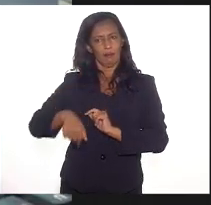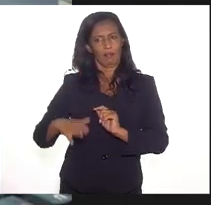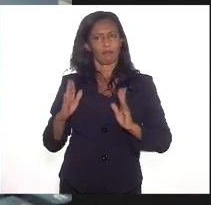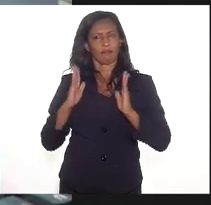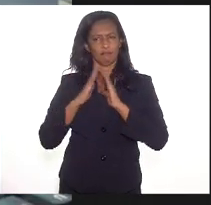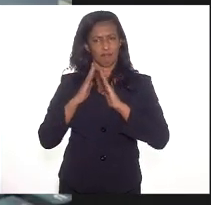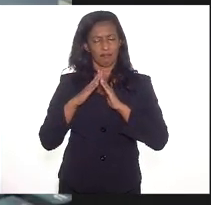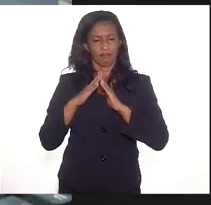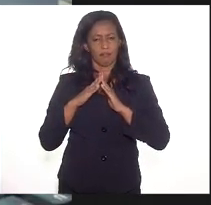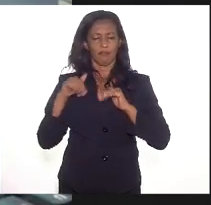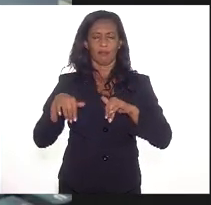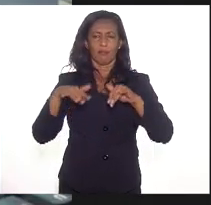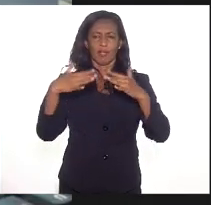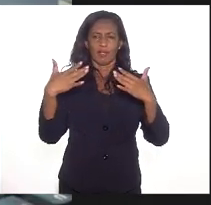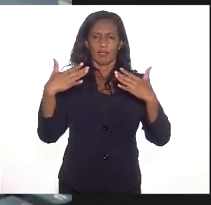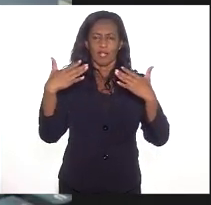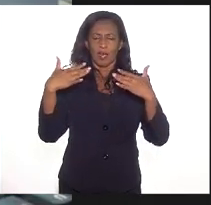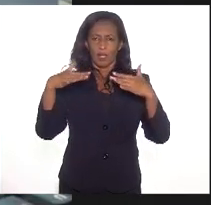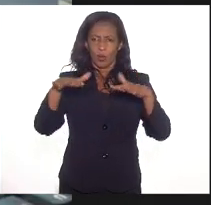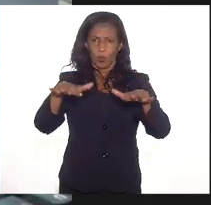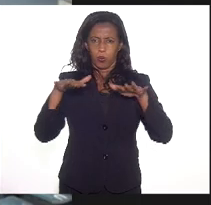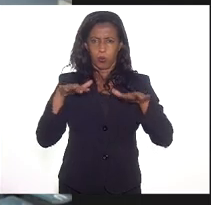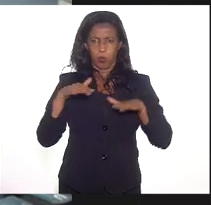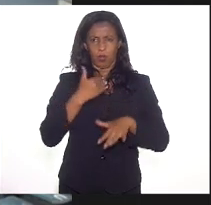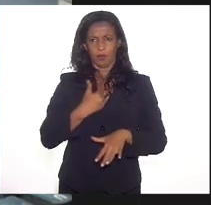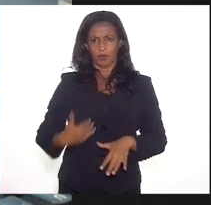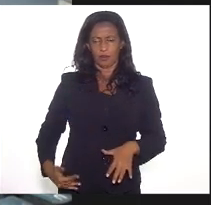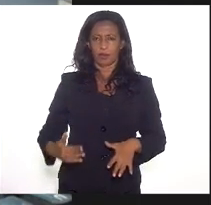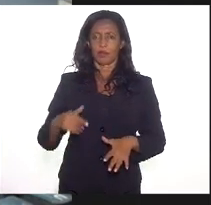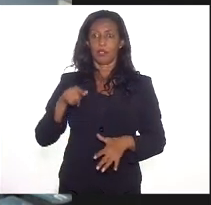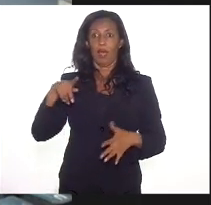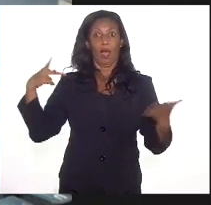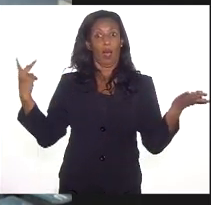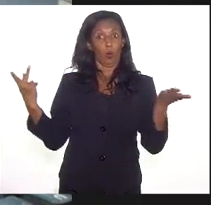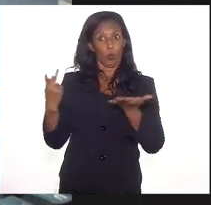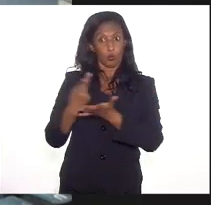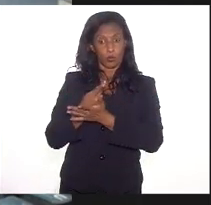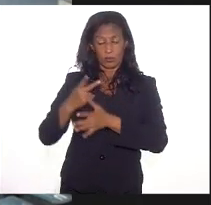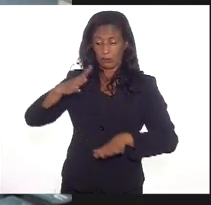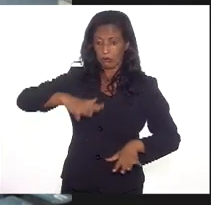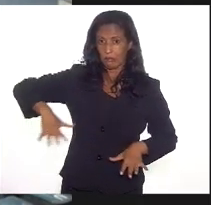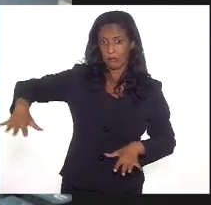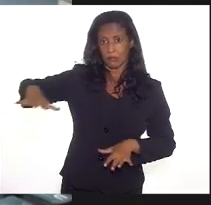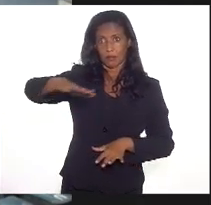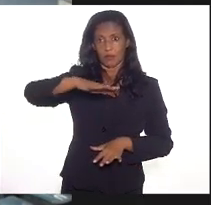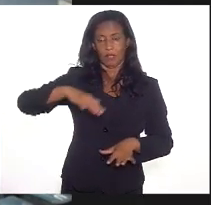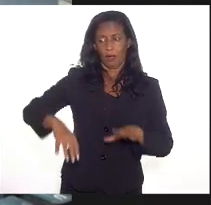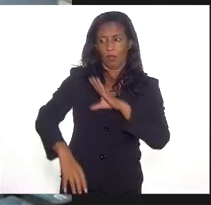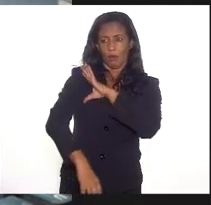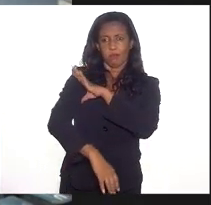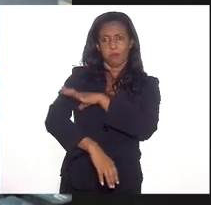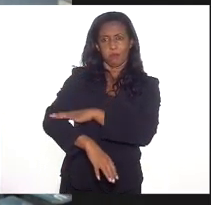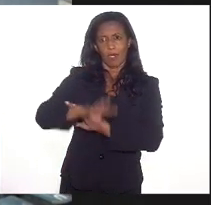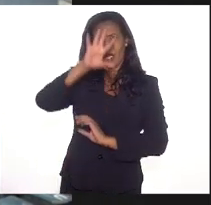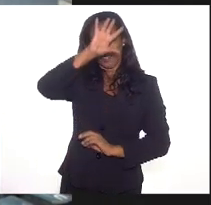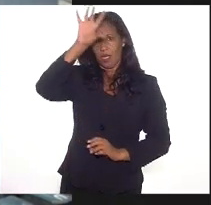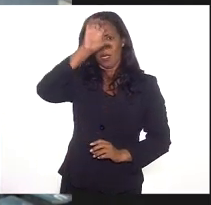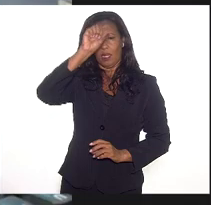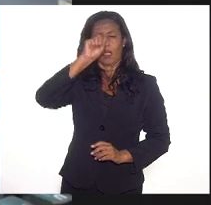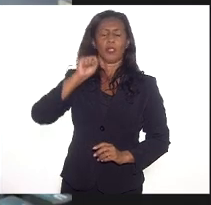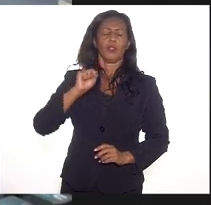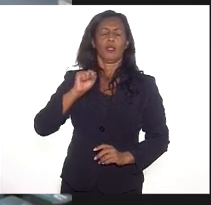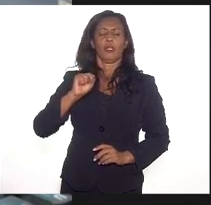E essa audiência pública, senhor presidente, foi realizada num terreiro de candomblé da Mãe